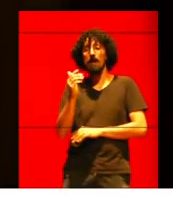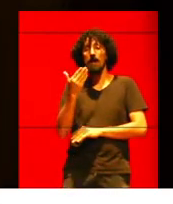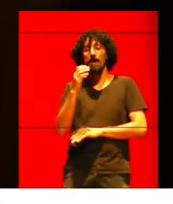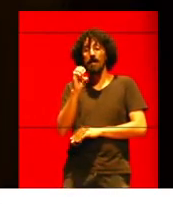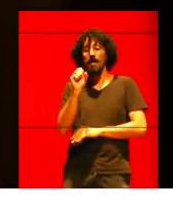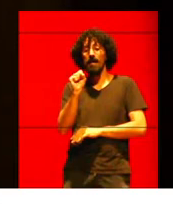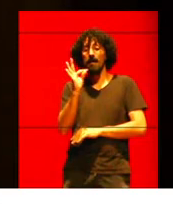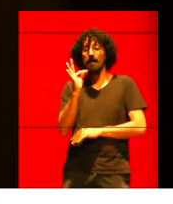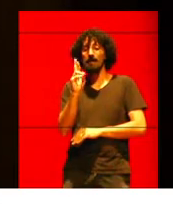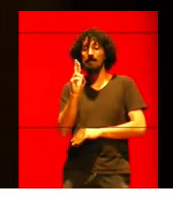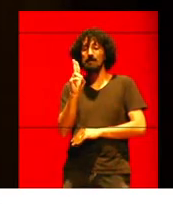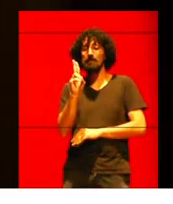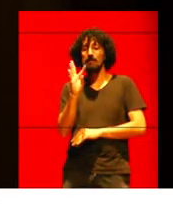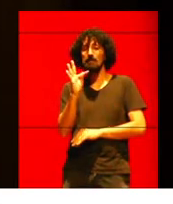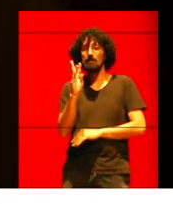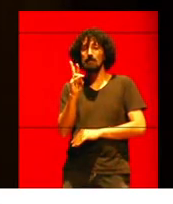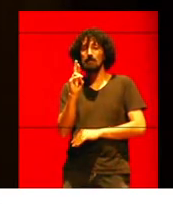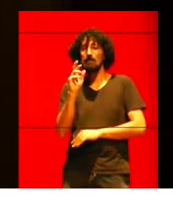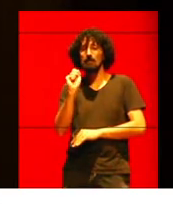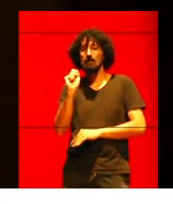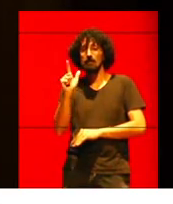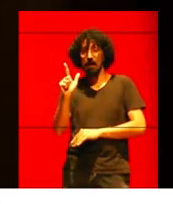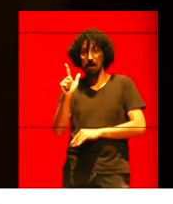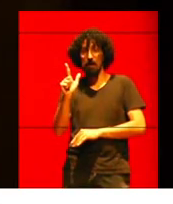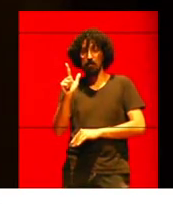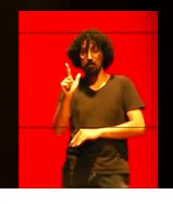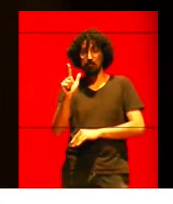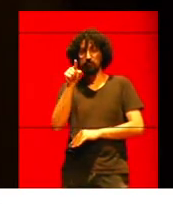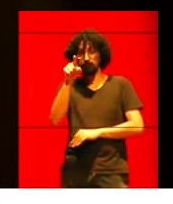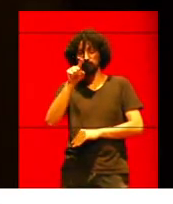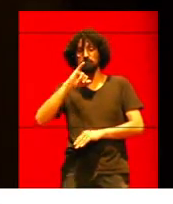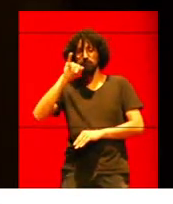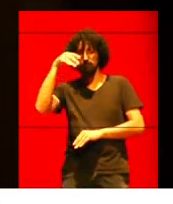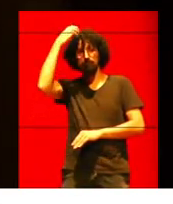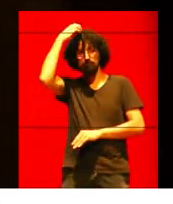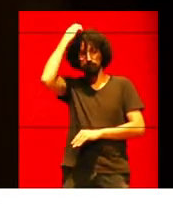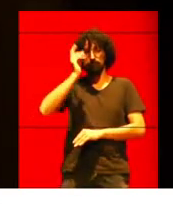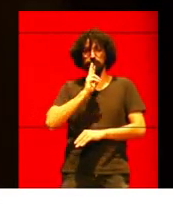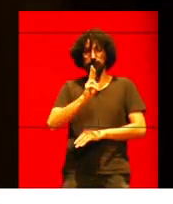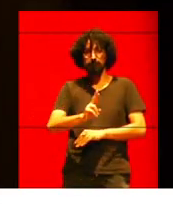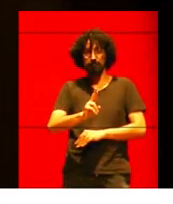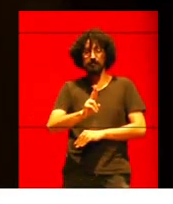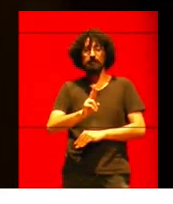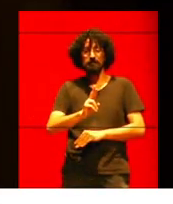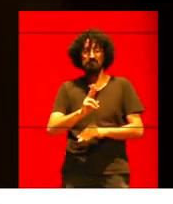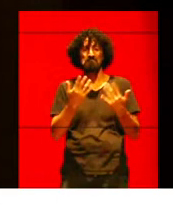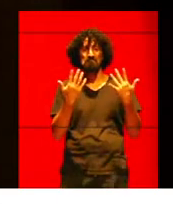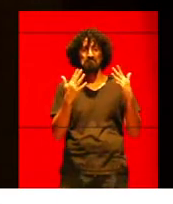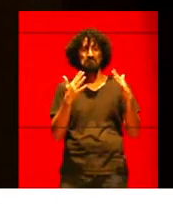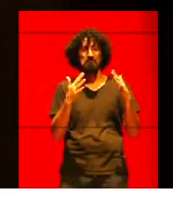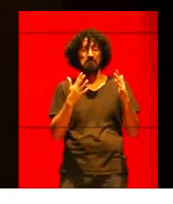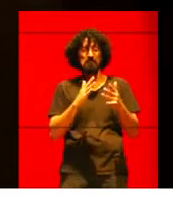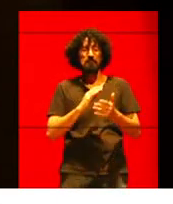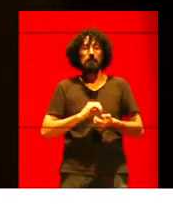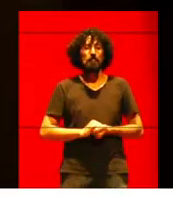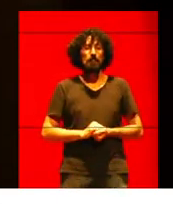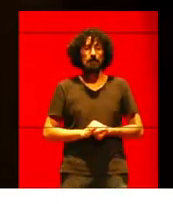estrutural. Fórmula estrutural. É João Bento aqui? João Bento, né? João Bento. Aí, mandando a ver.